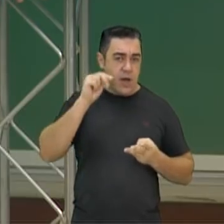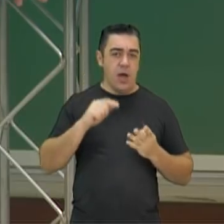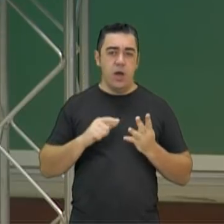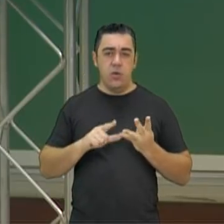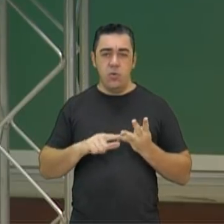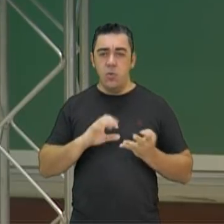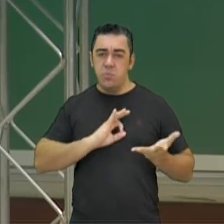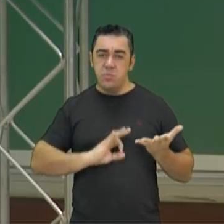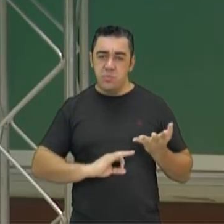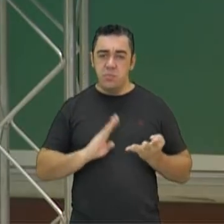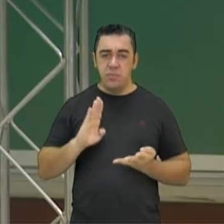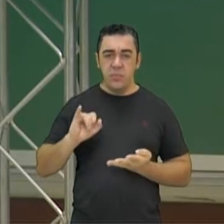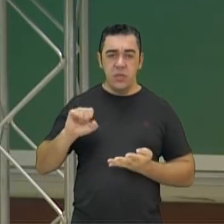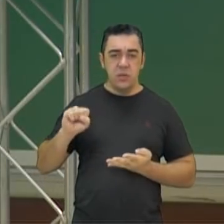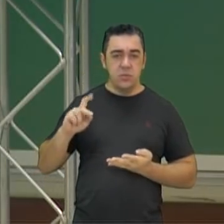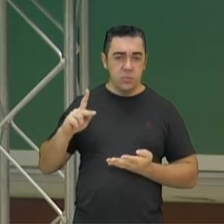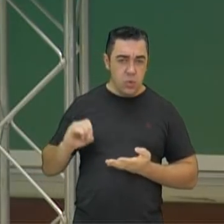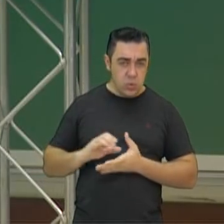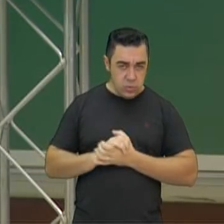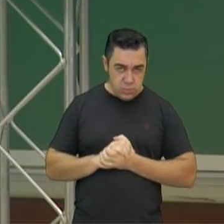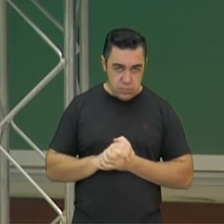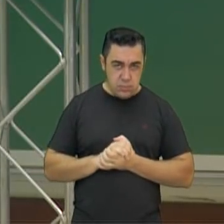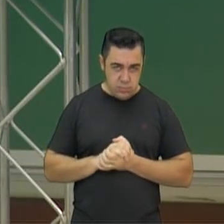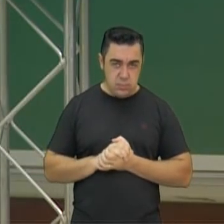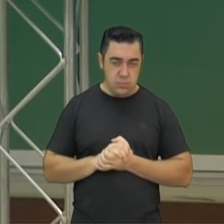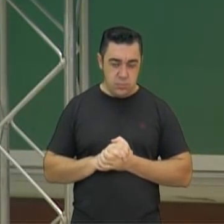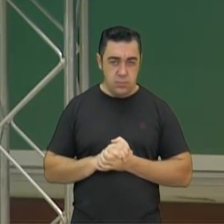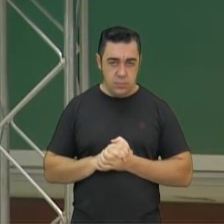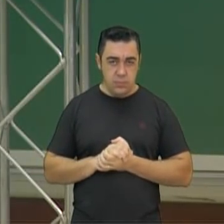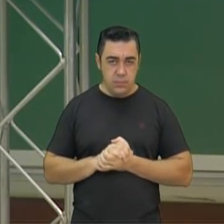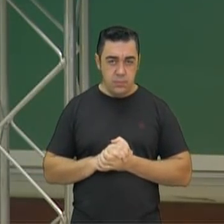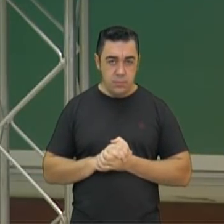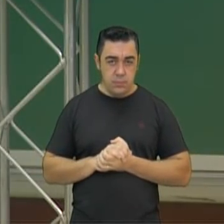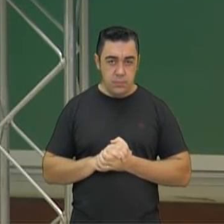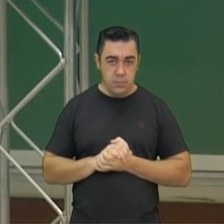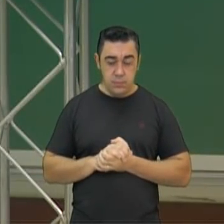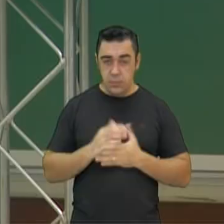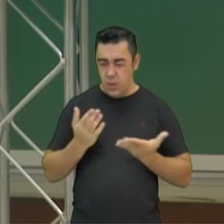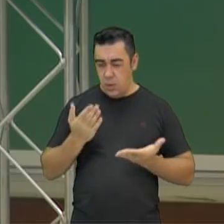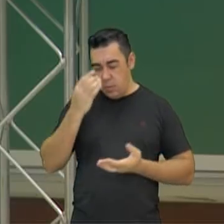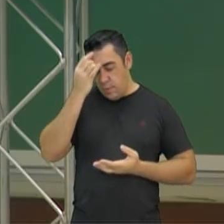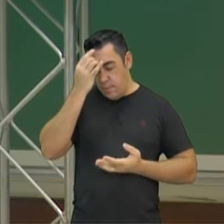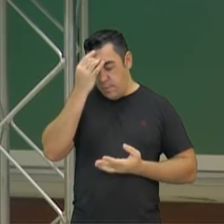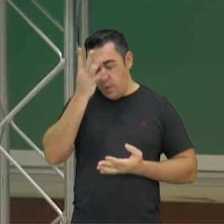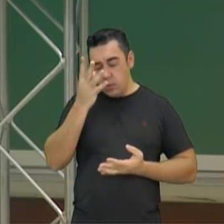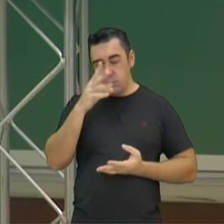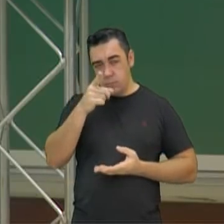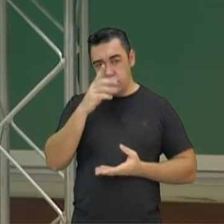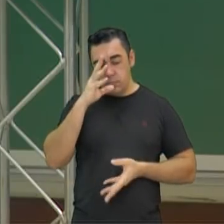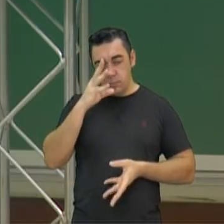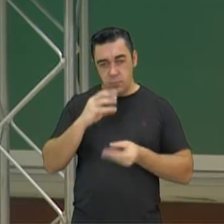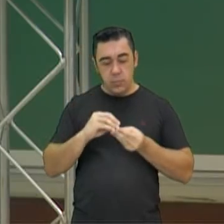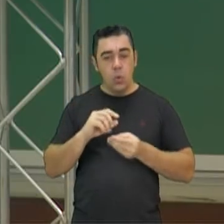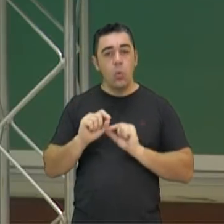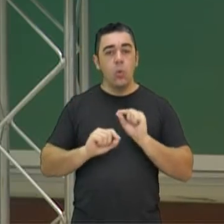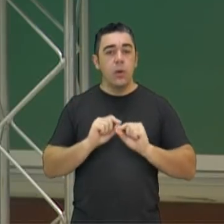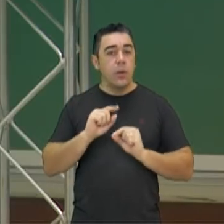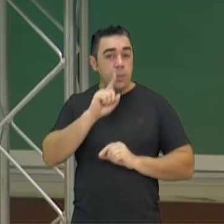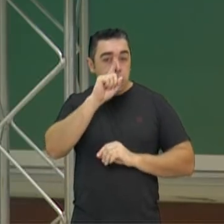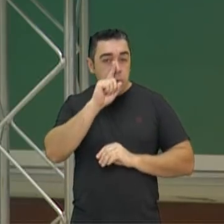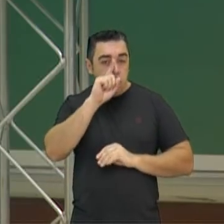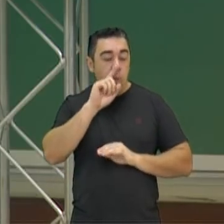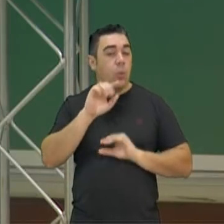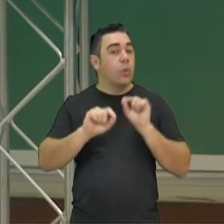Então, G1, que seria o último endereço. Então, ele é bem fácil, assim, mas o que é perigoso? O perigoso é você